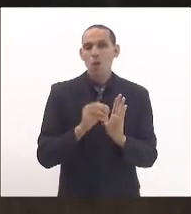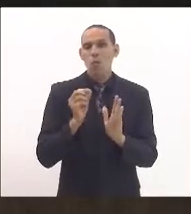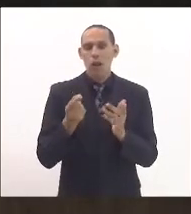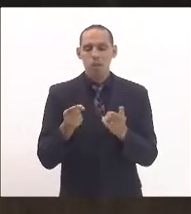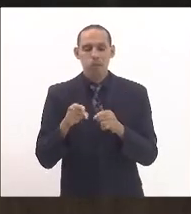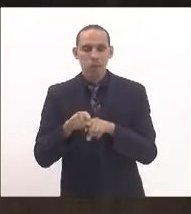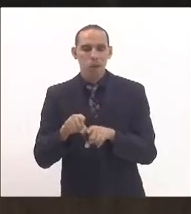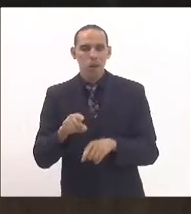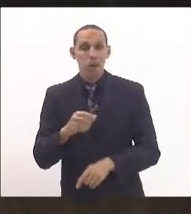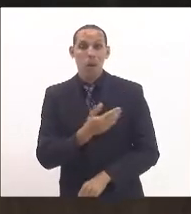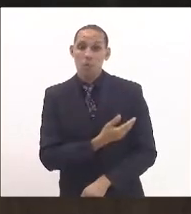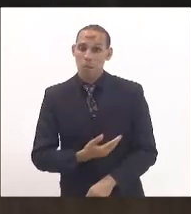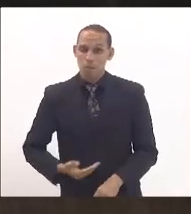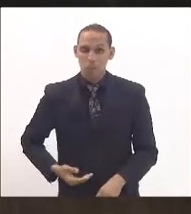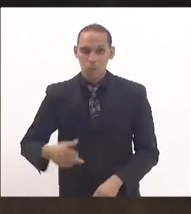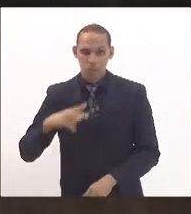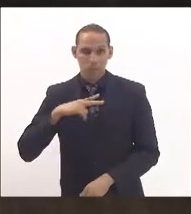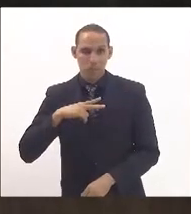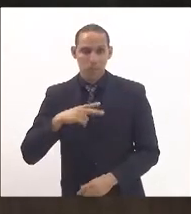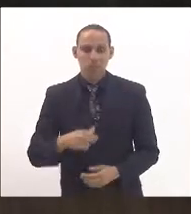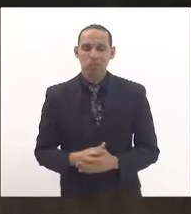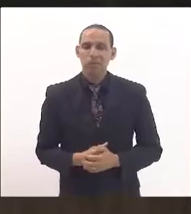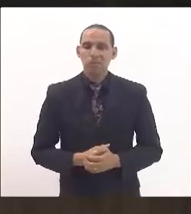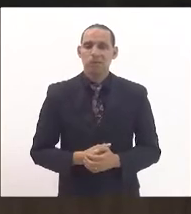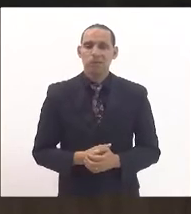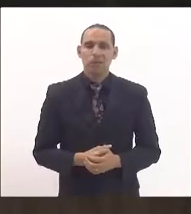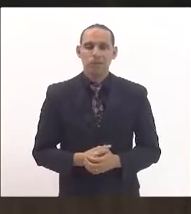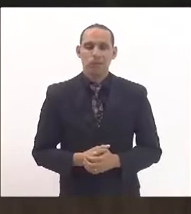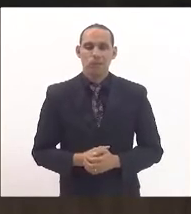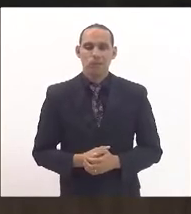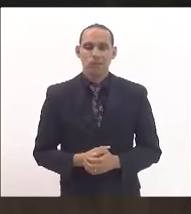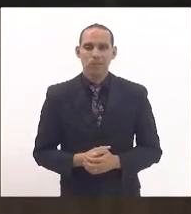parceria público-privada.